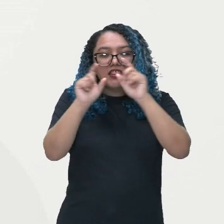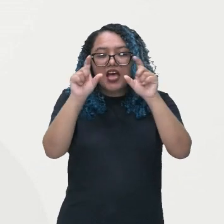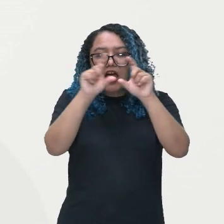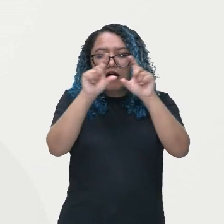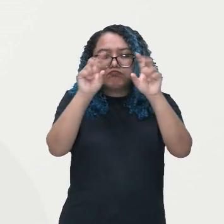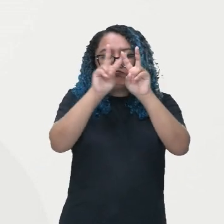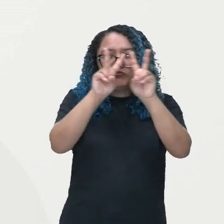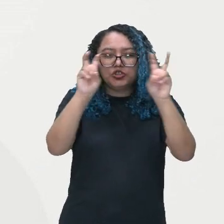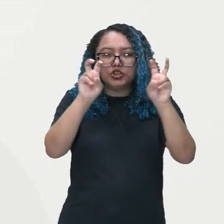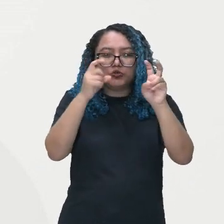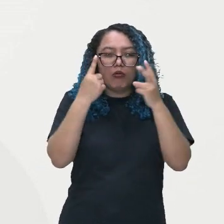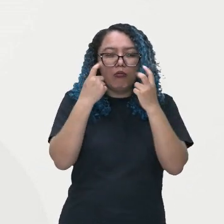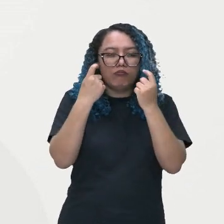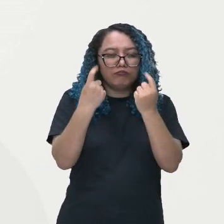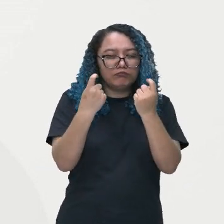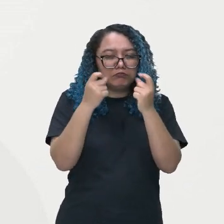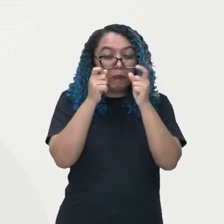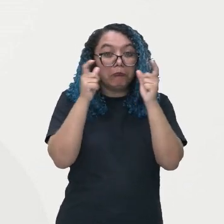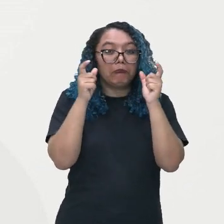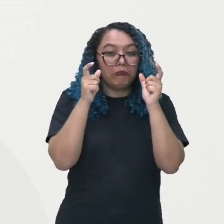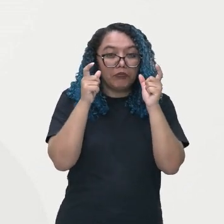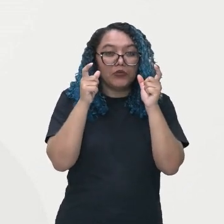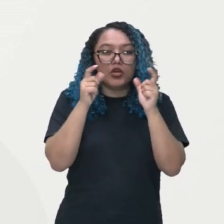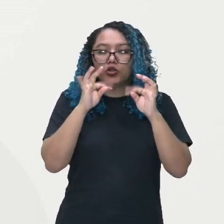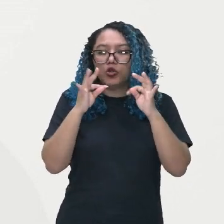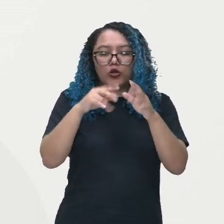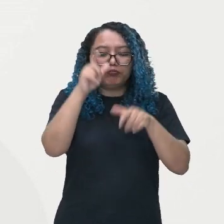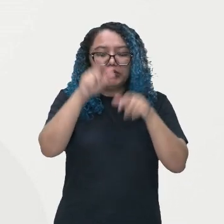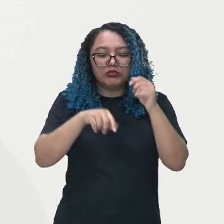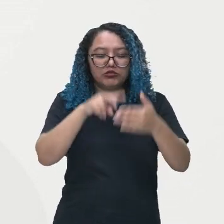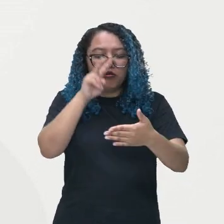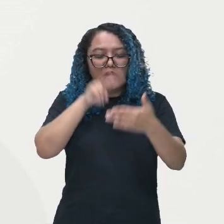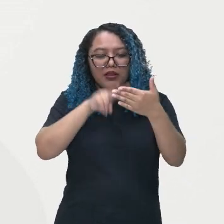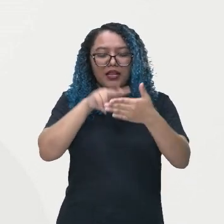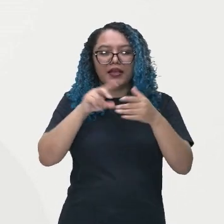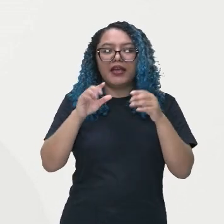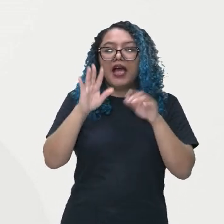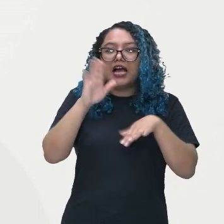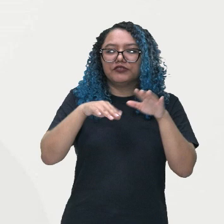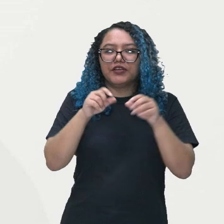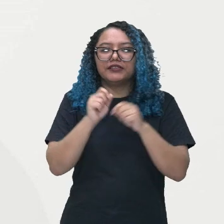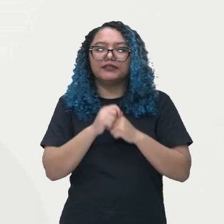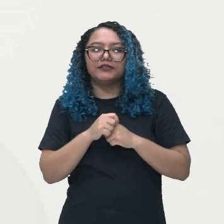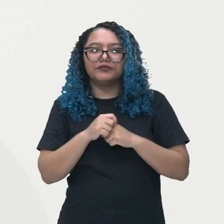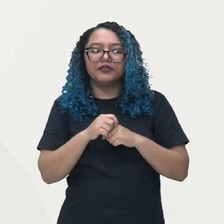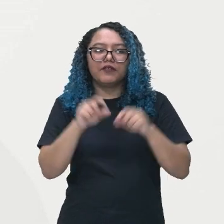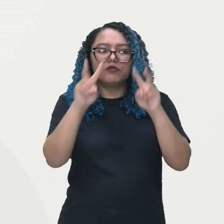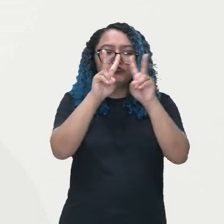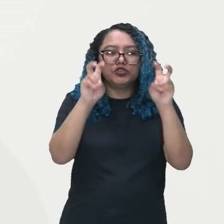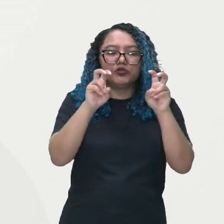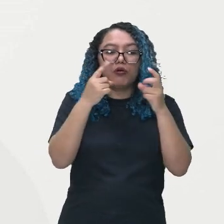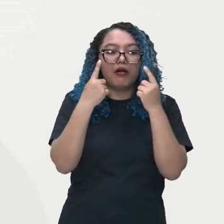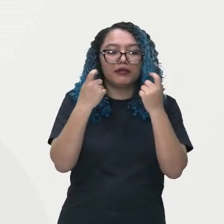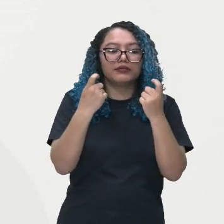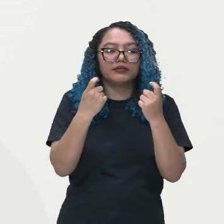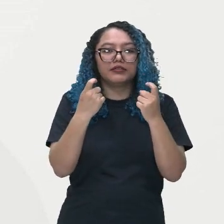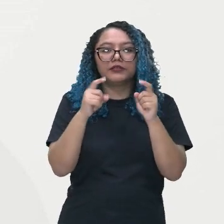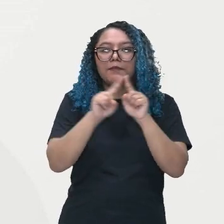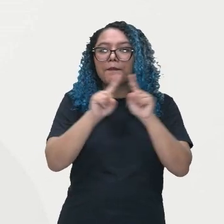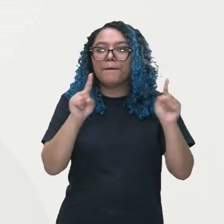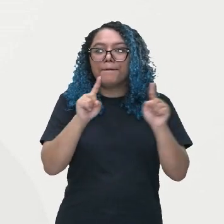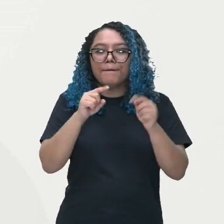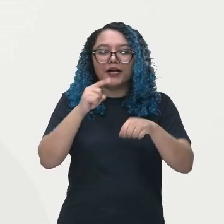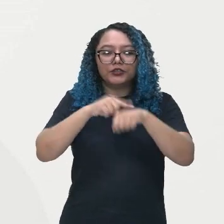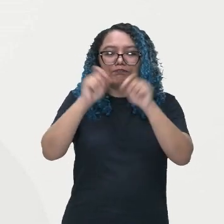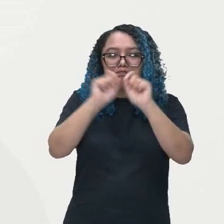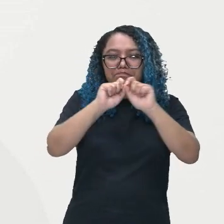ler. Até às vezes, muitas vezes você vê um título, quando você clica na notícia, não tem nada a ver. Foi só para até matar as pessoas